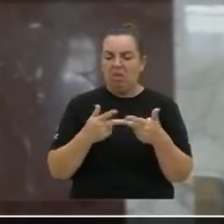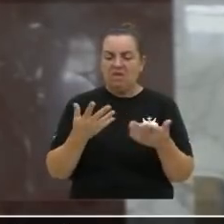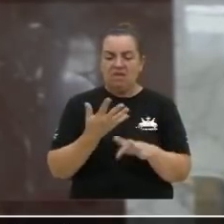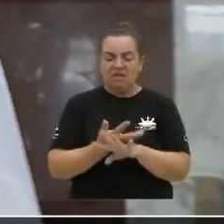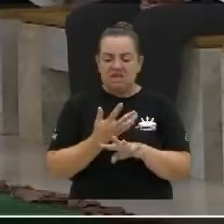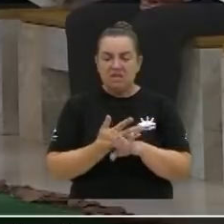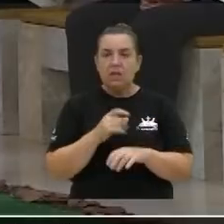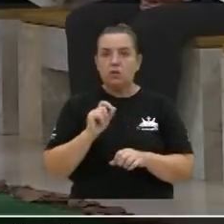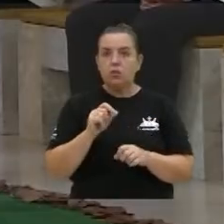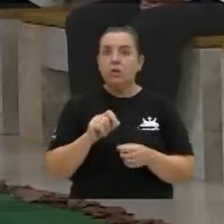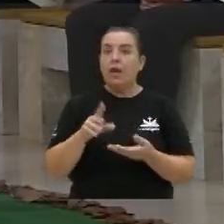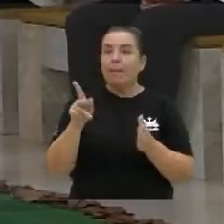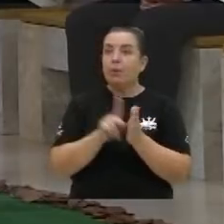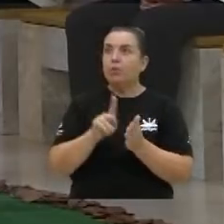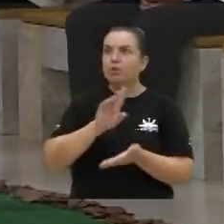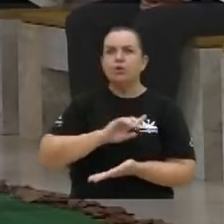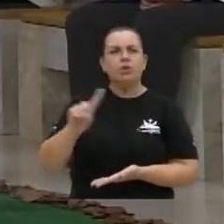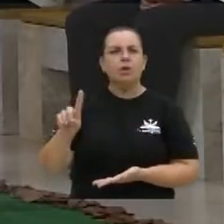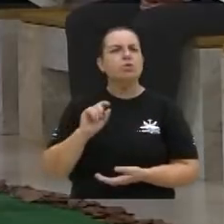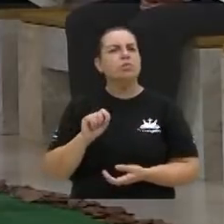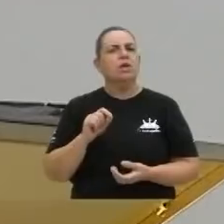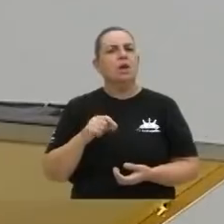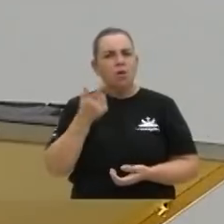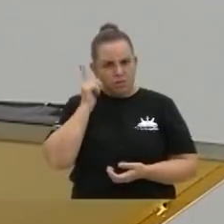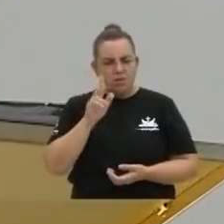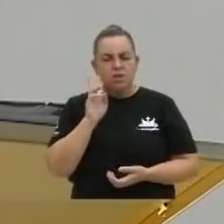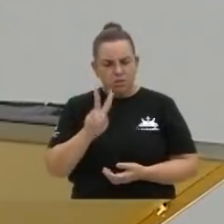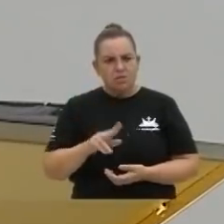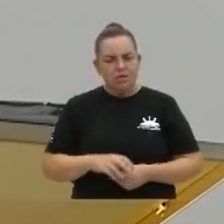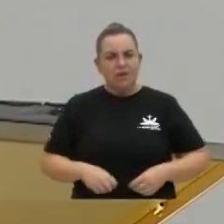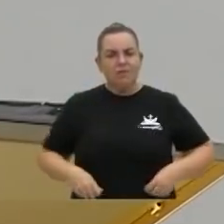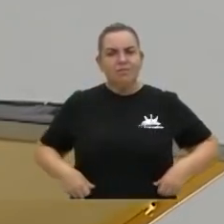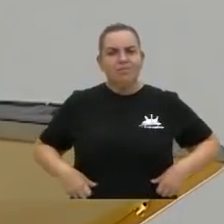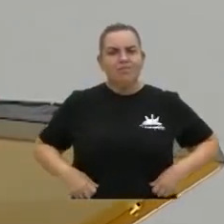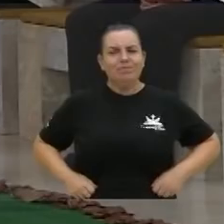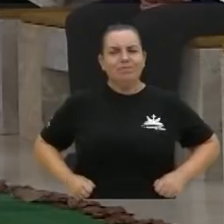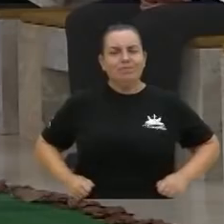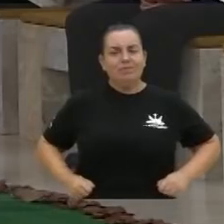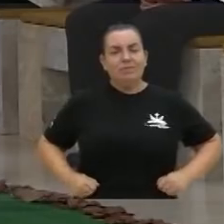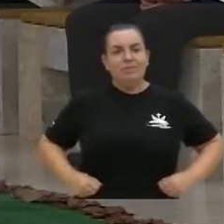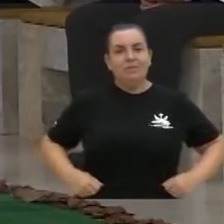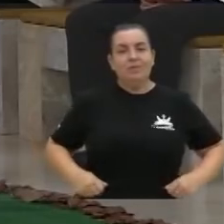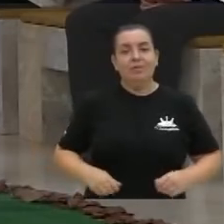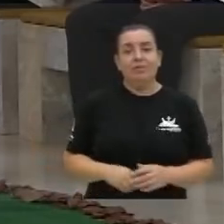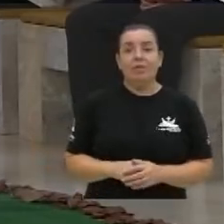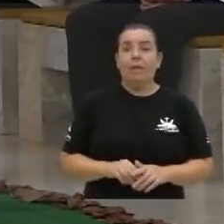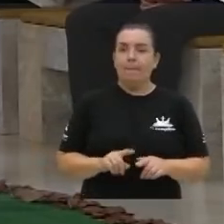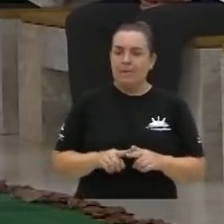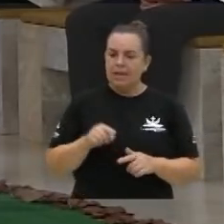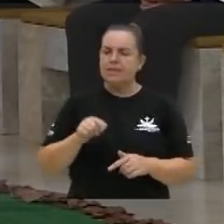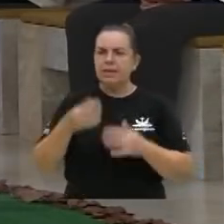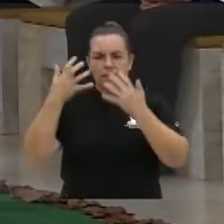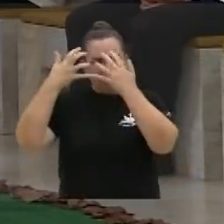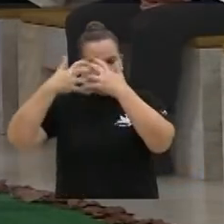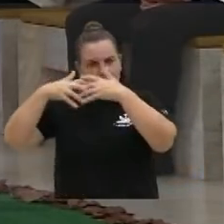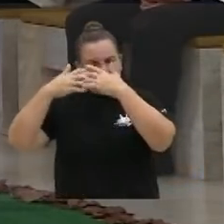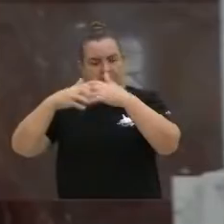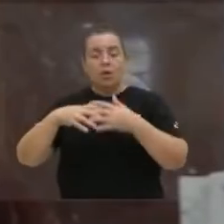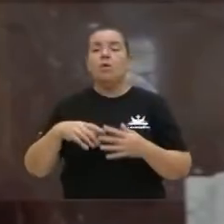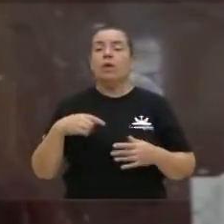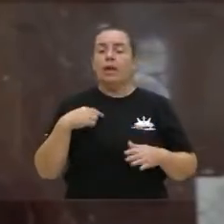Mas é impressionante que essa reflexão, ela vem com insistência sobre